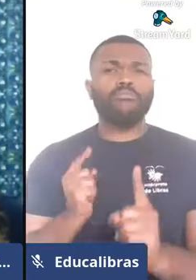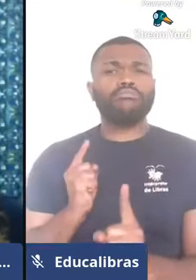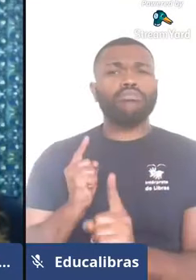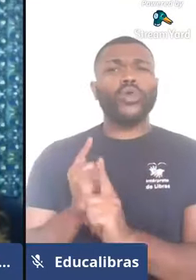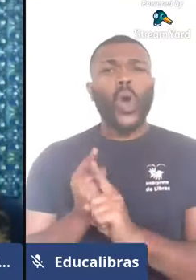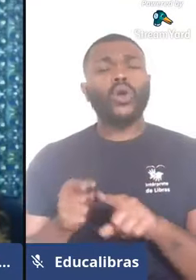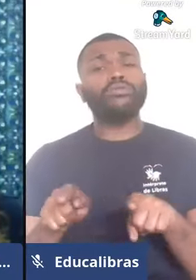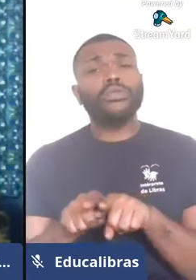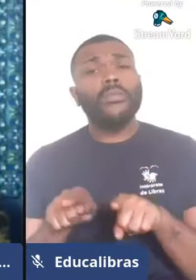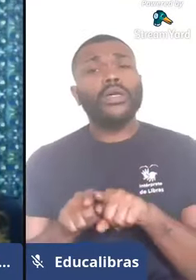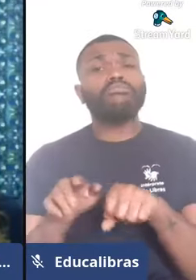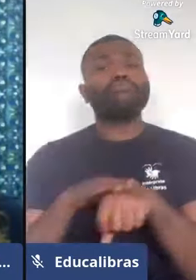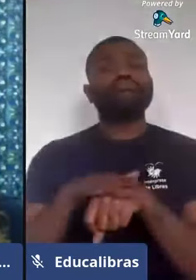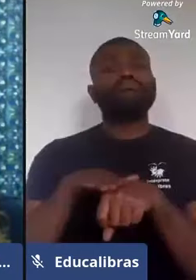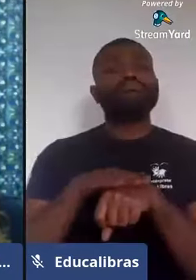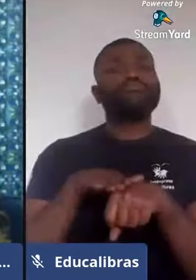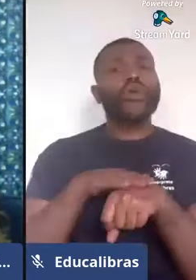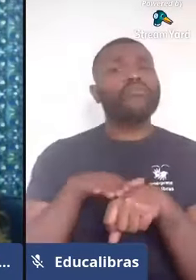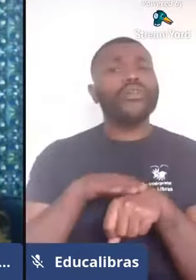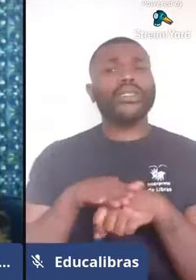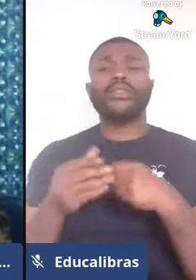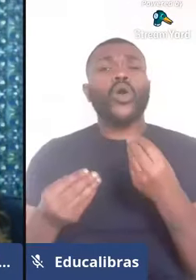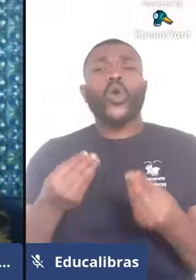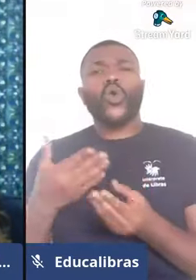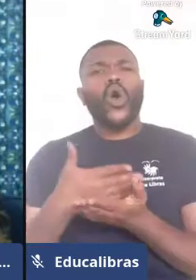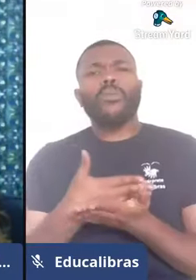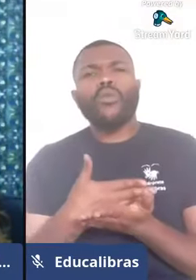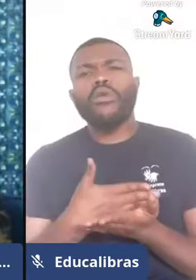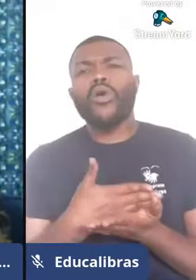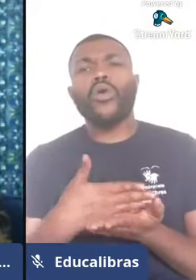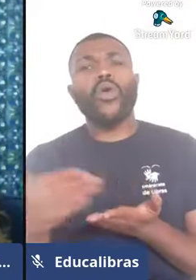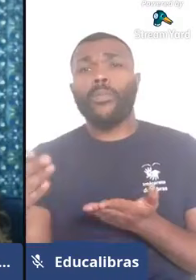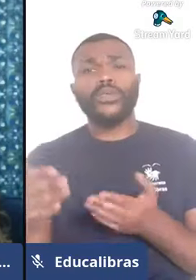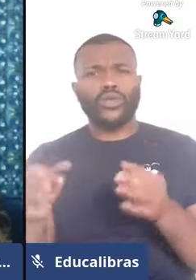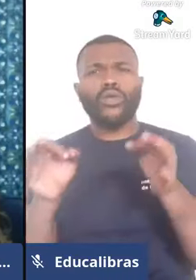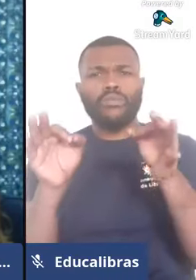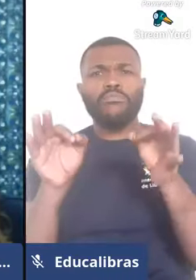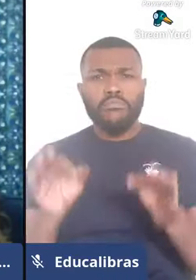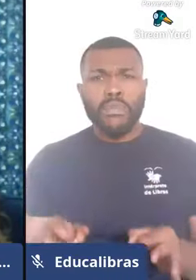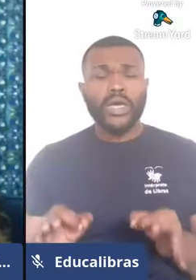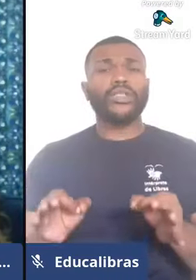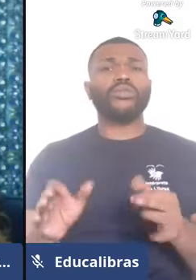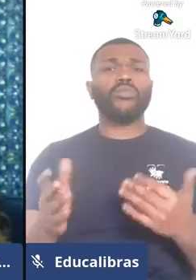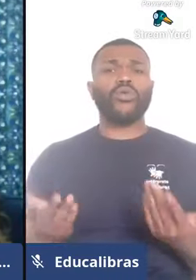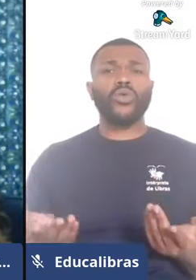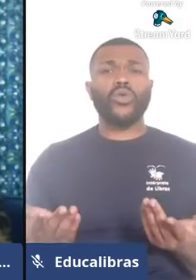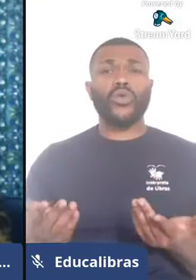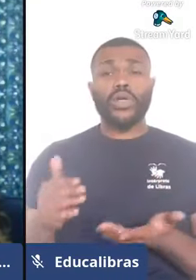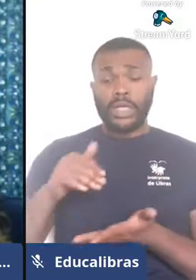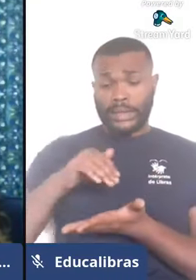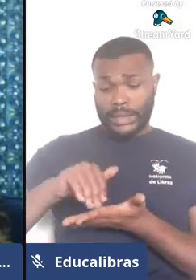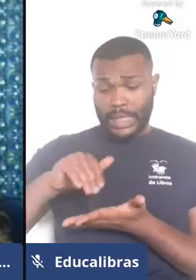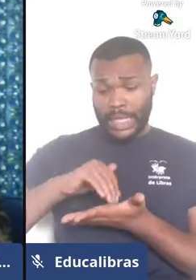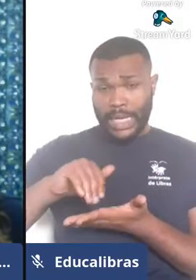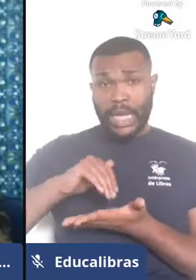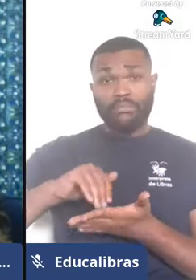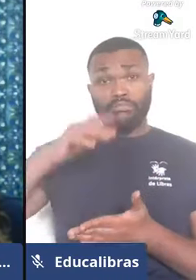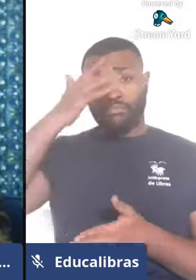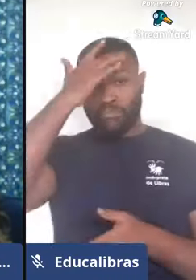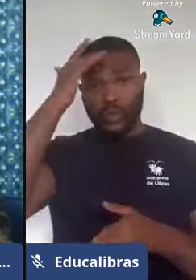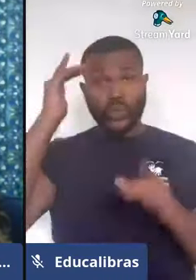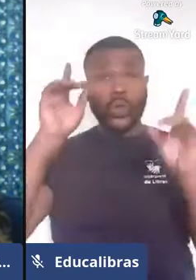bate-papos? Como é que começou a nascer a Secretaria Municipal da Pessoa com